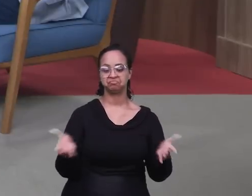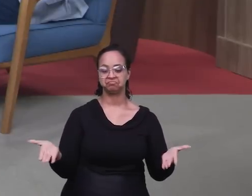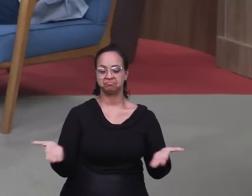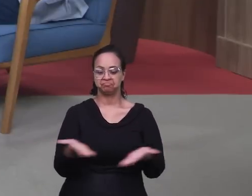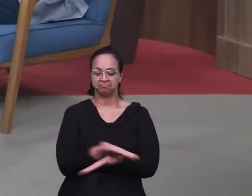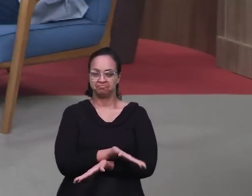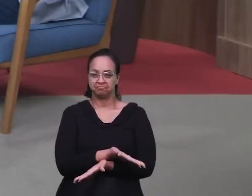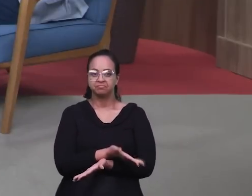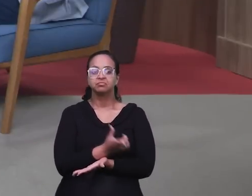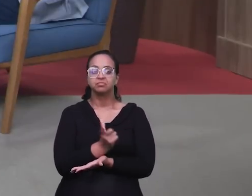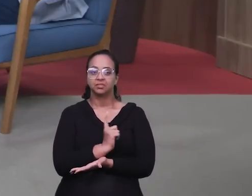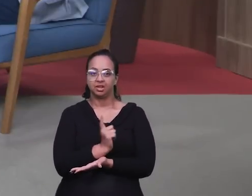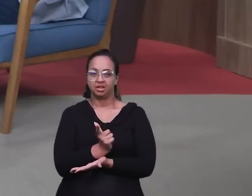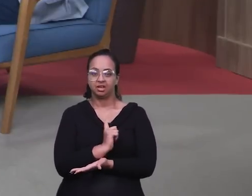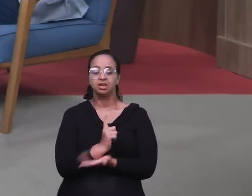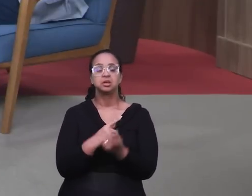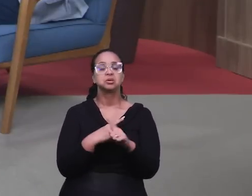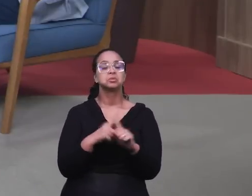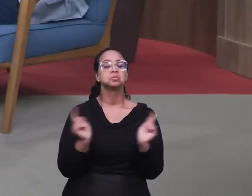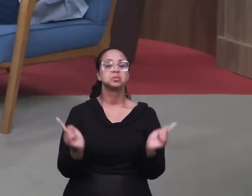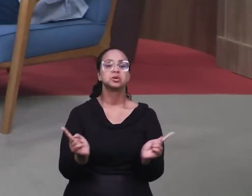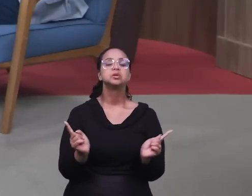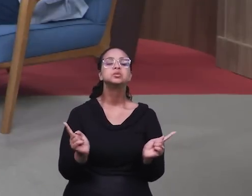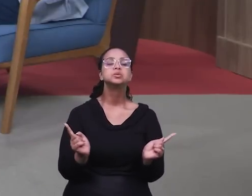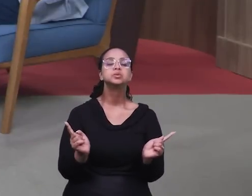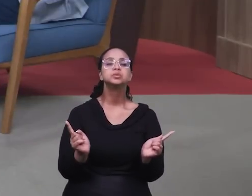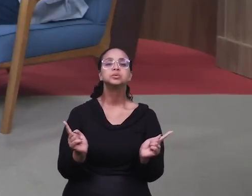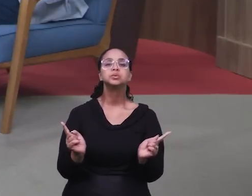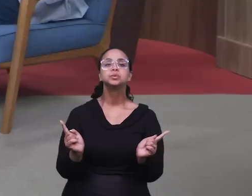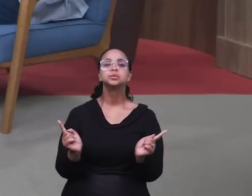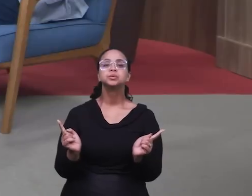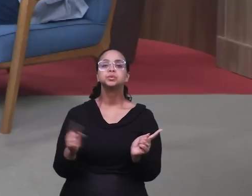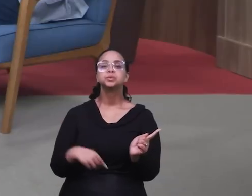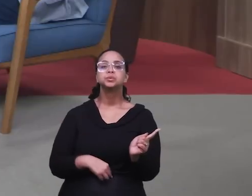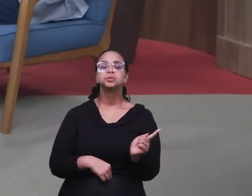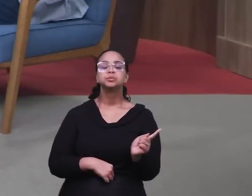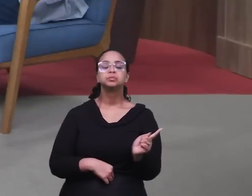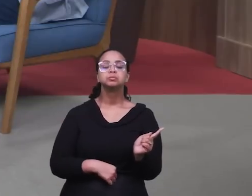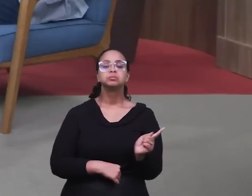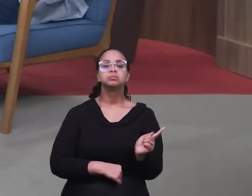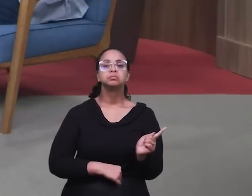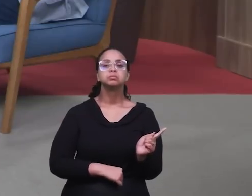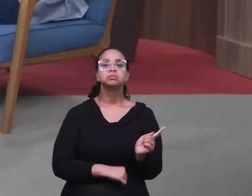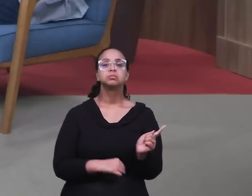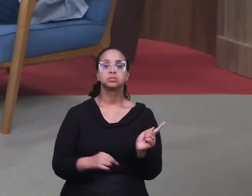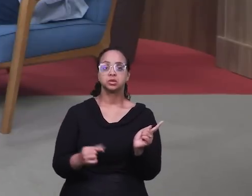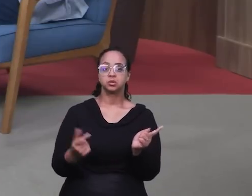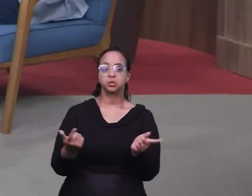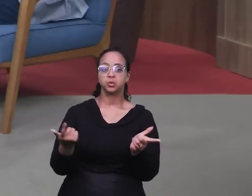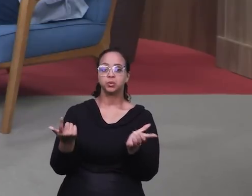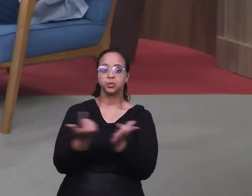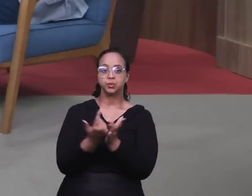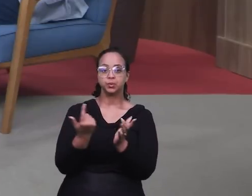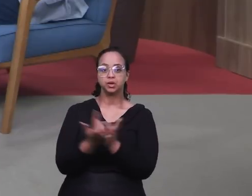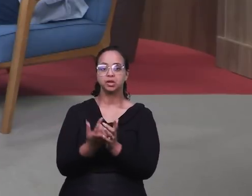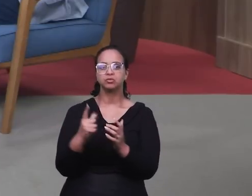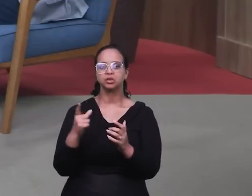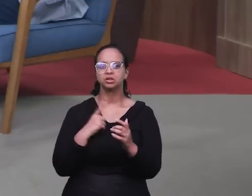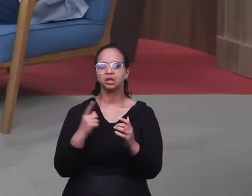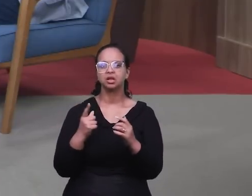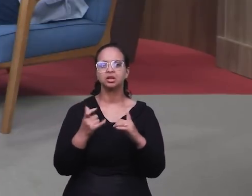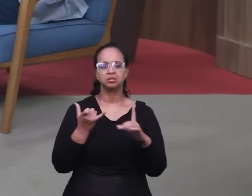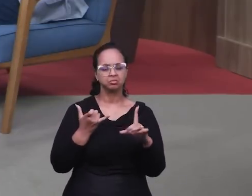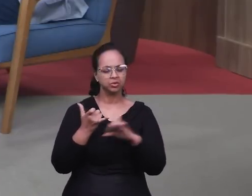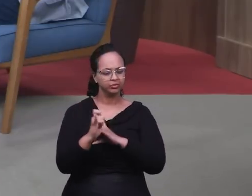igreja. E é interessante o fato de que, né, é um livro, e a gente já disse isso também outras vezes,